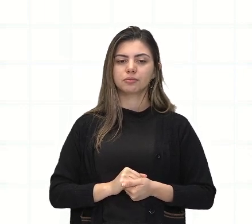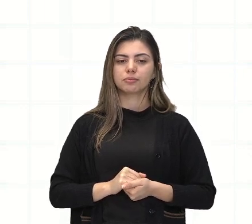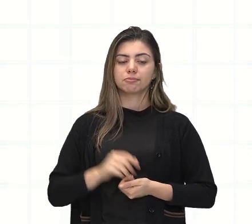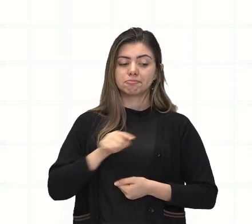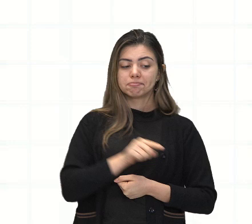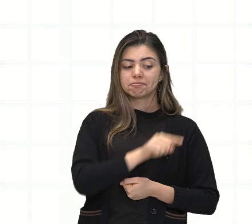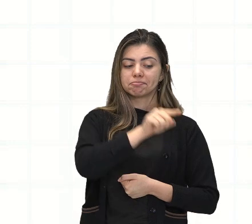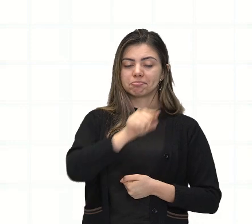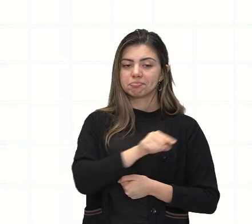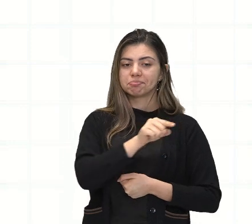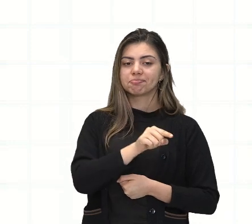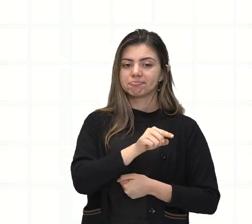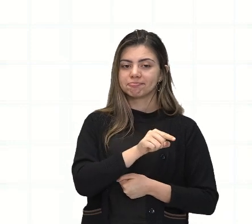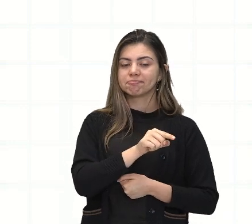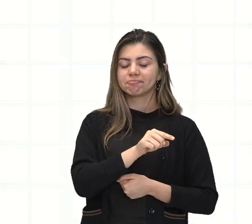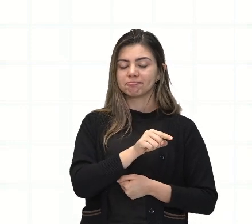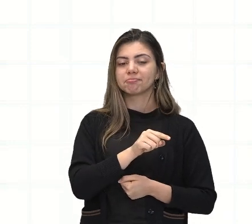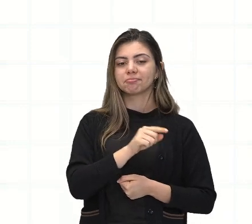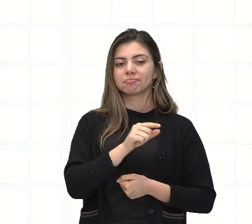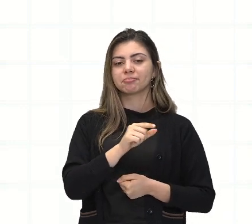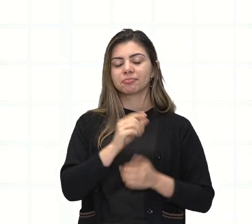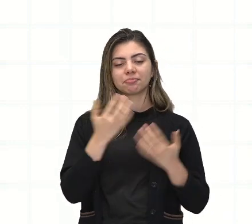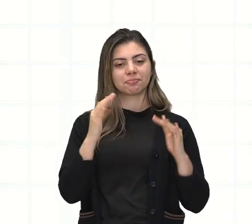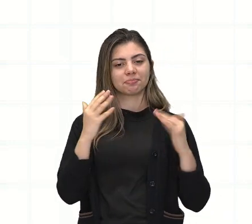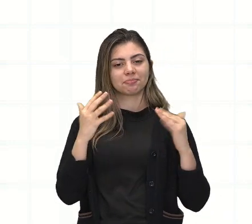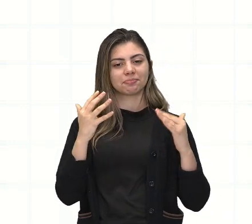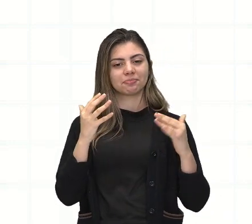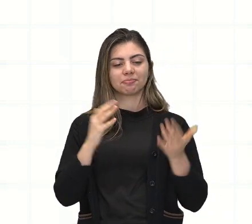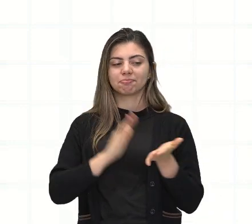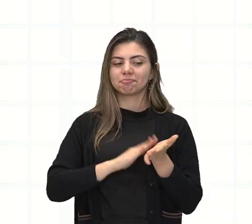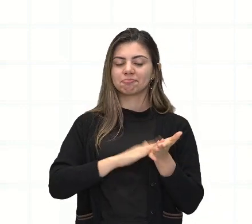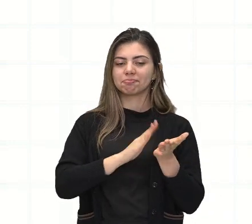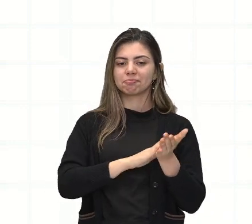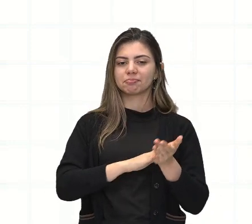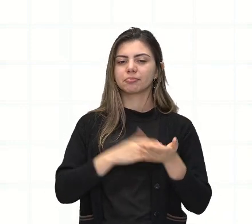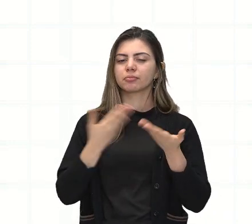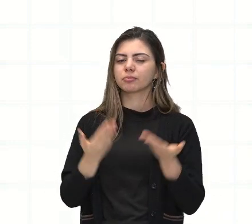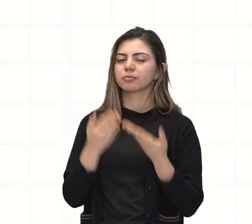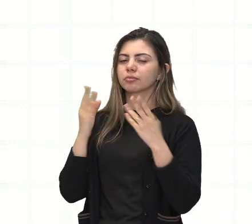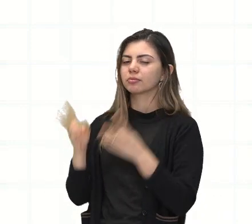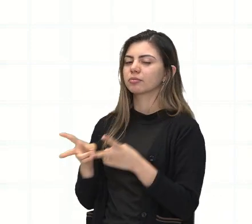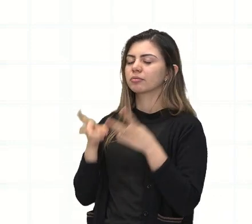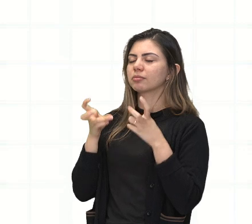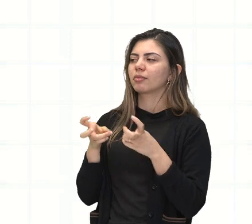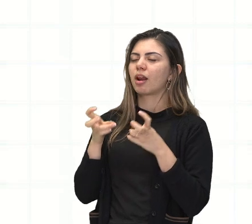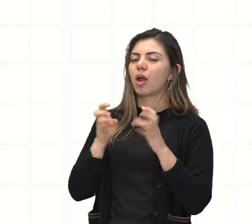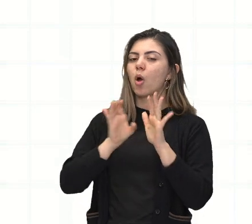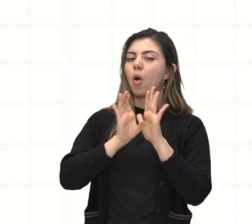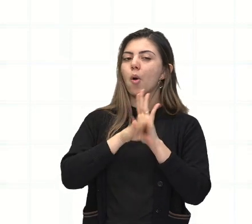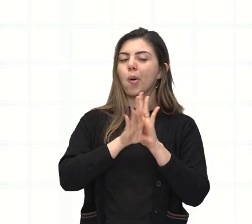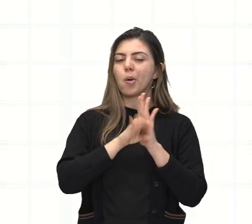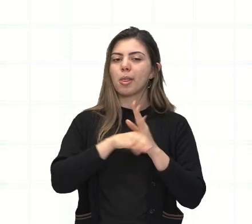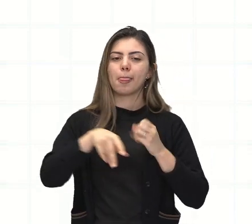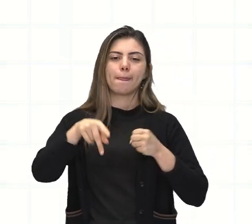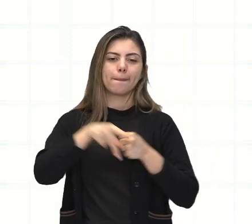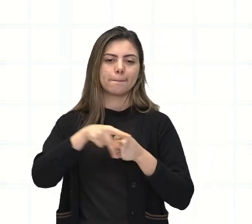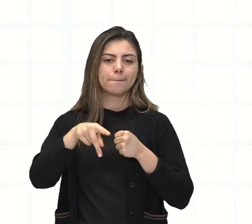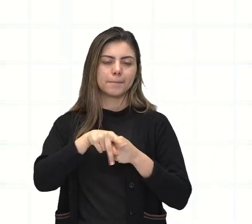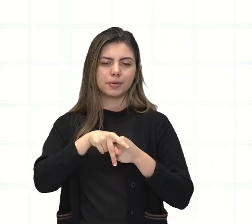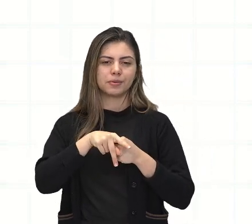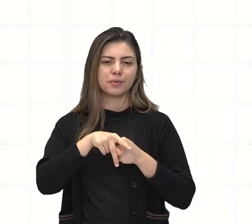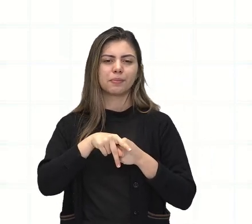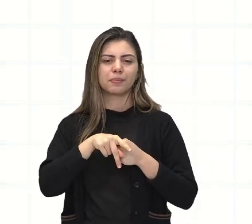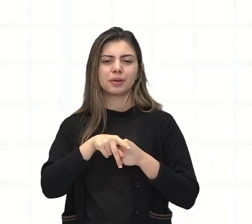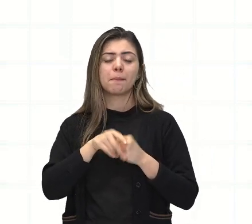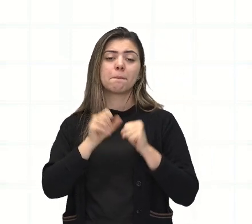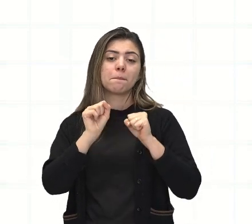de parabéns. Observem, turma, que o conceito de pronome, o